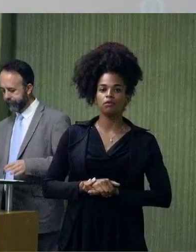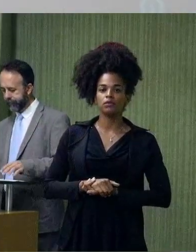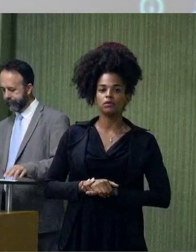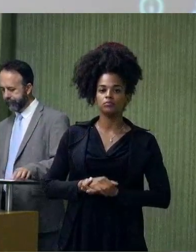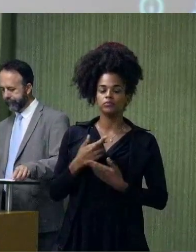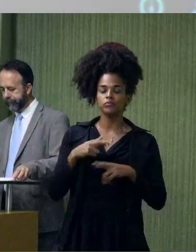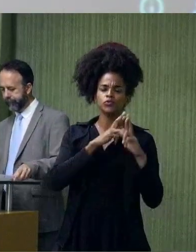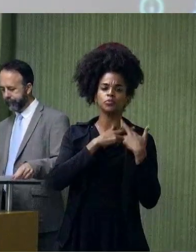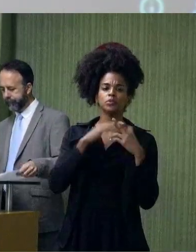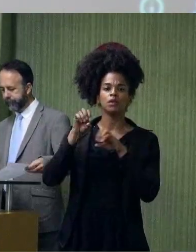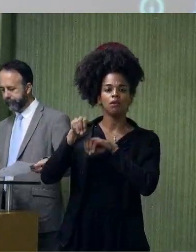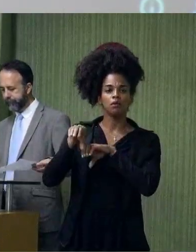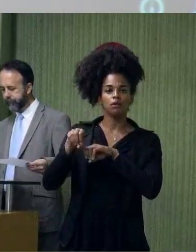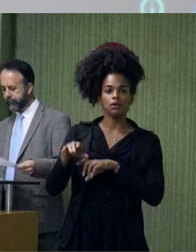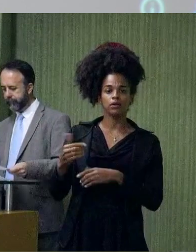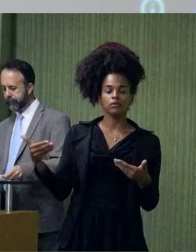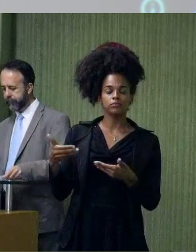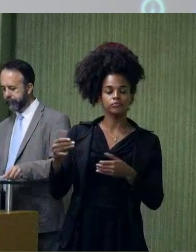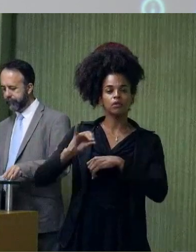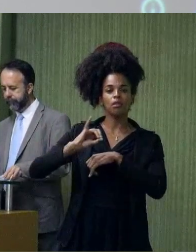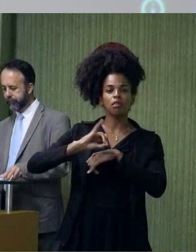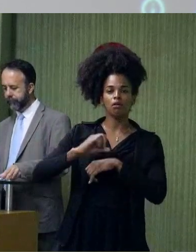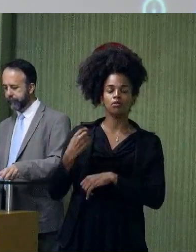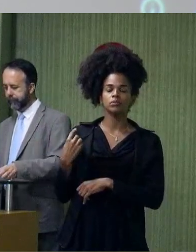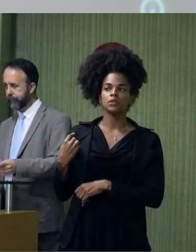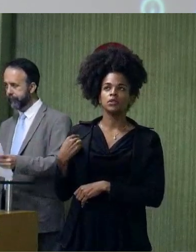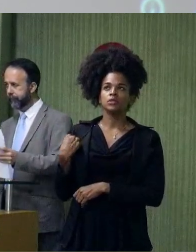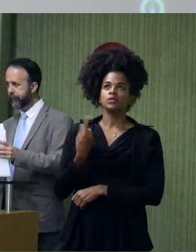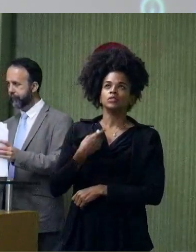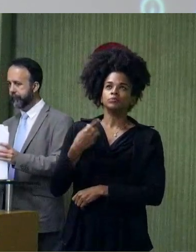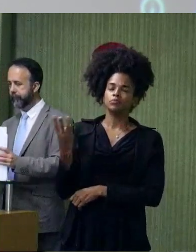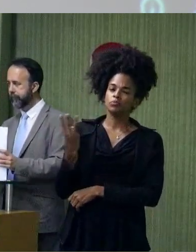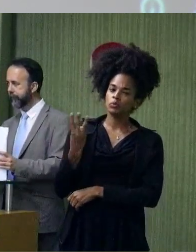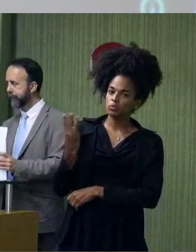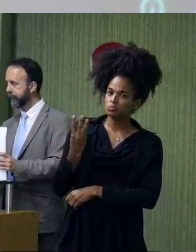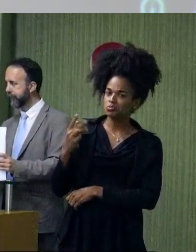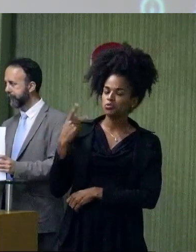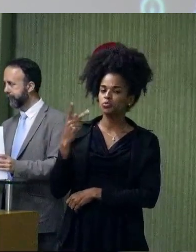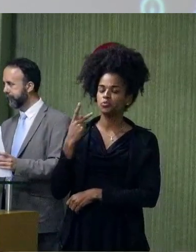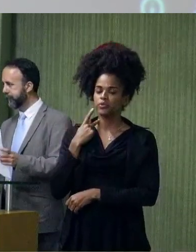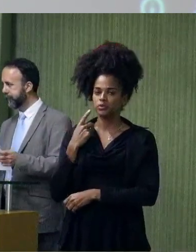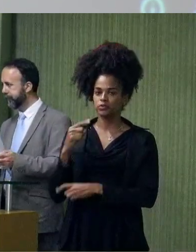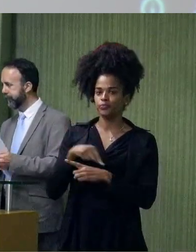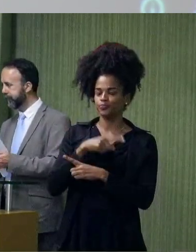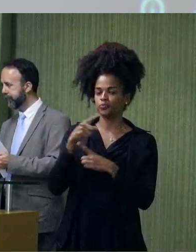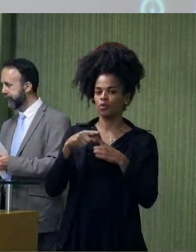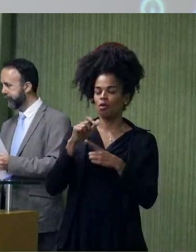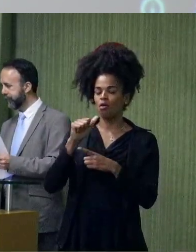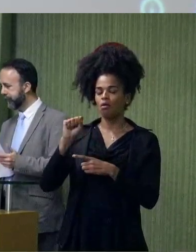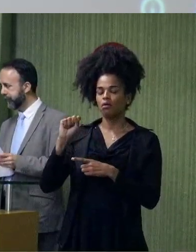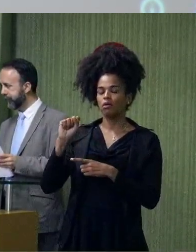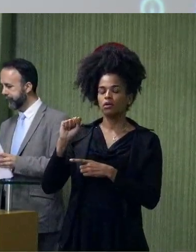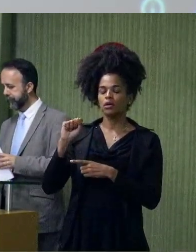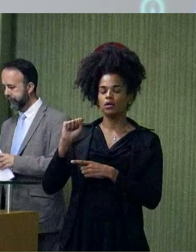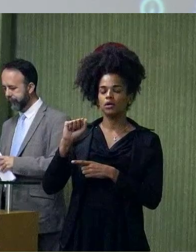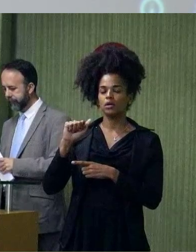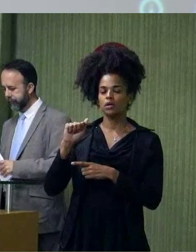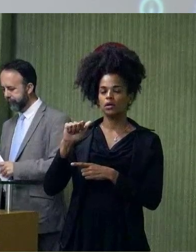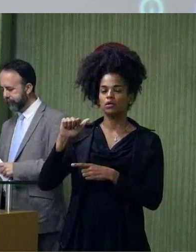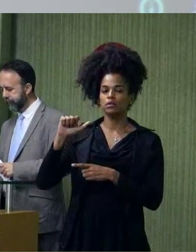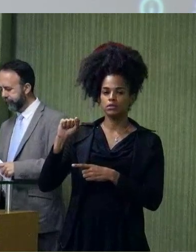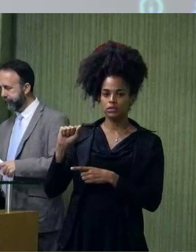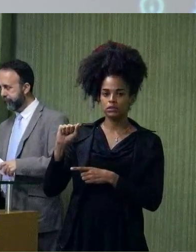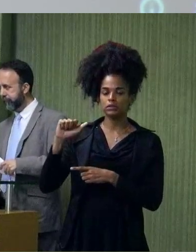educação aqui na capital nós somos três tem três promotorias Dr Salomão que tá aqui Dr Fred que